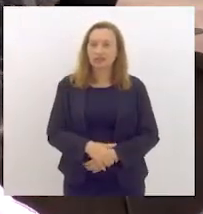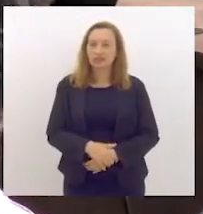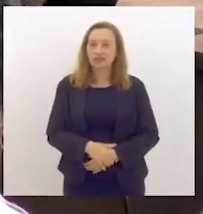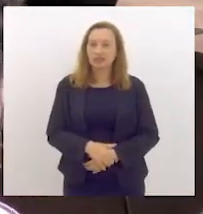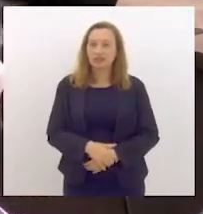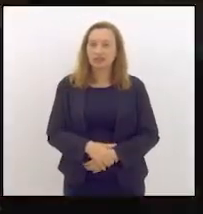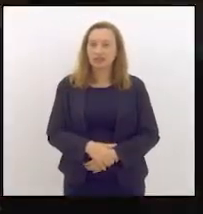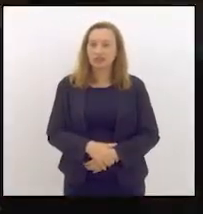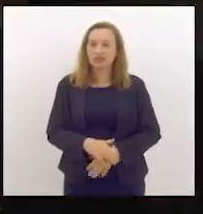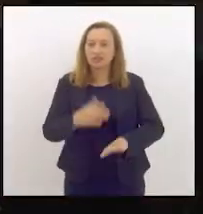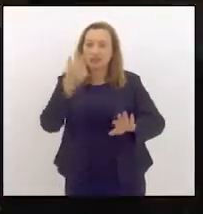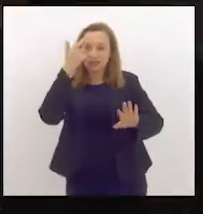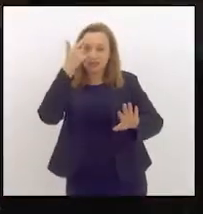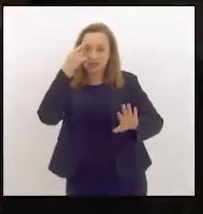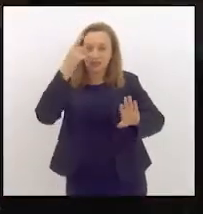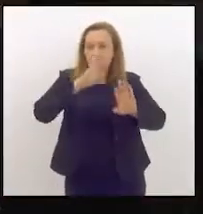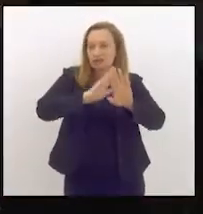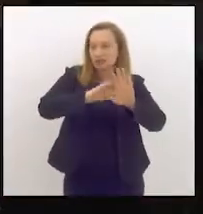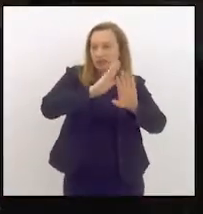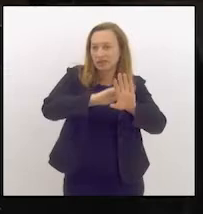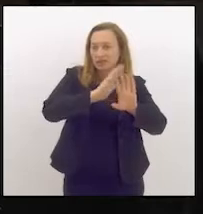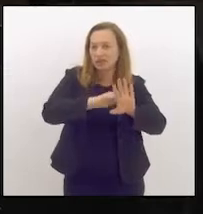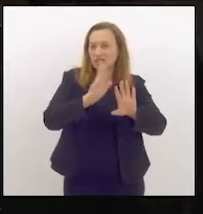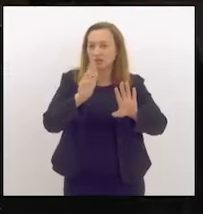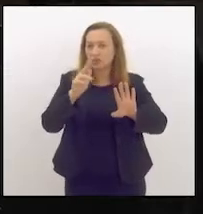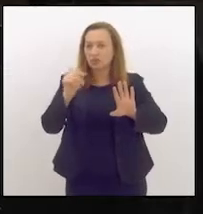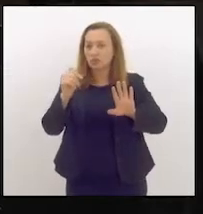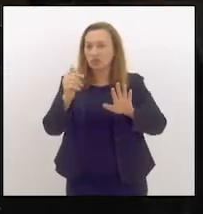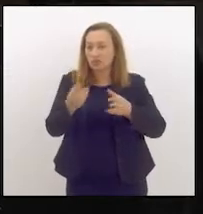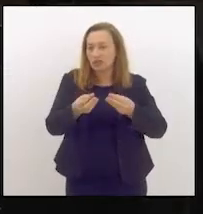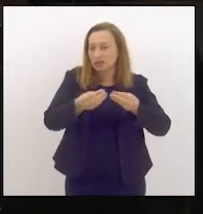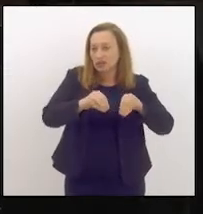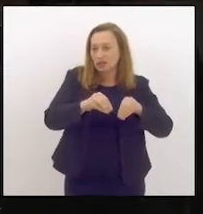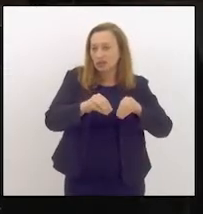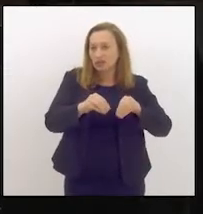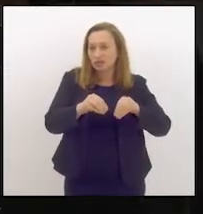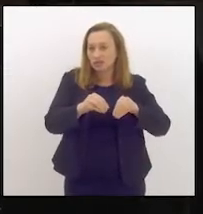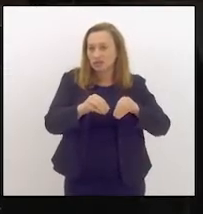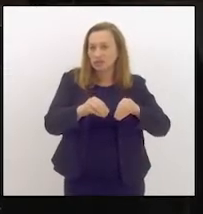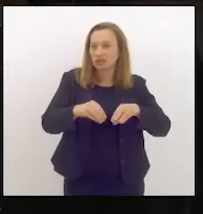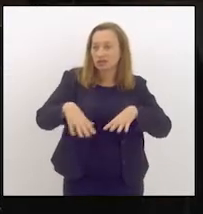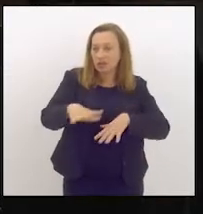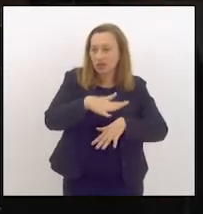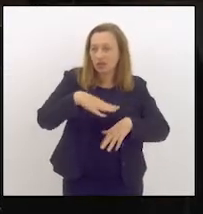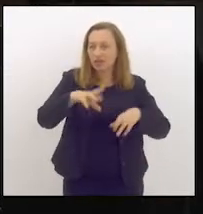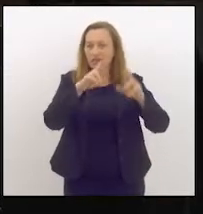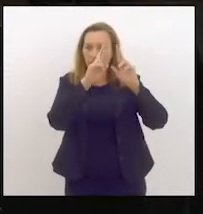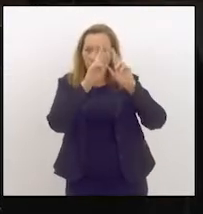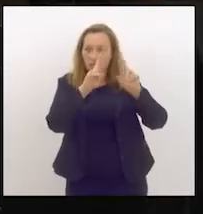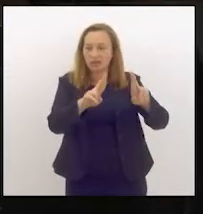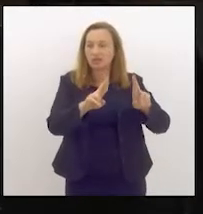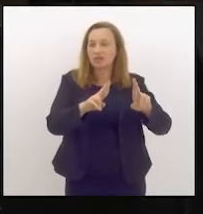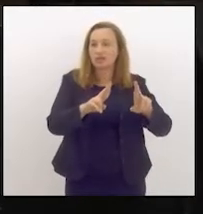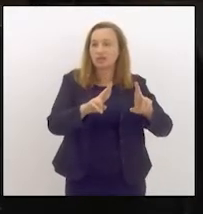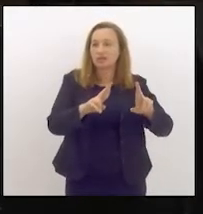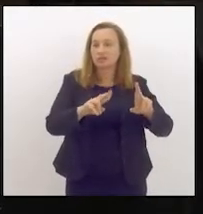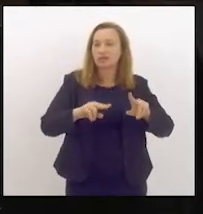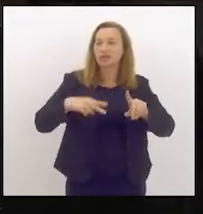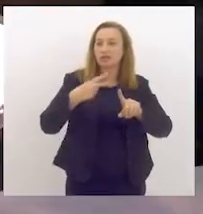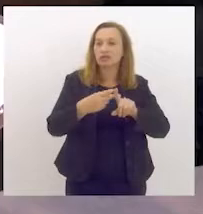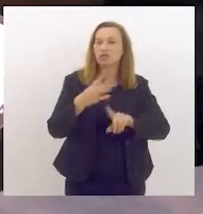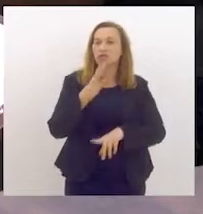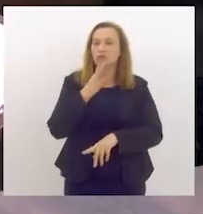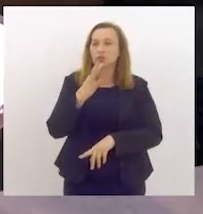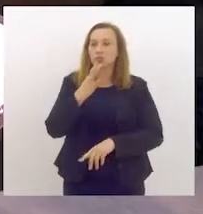divergências ideológicas jamais ultrapassaram o campo da respeitabilidade mútua e do